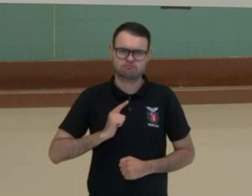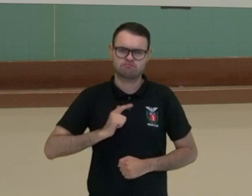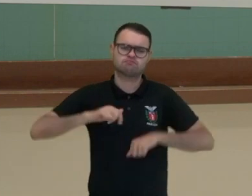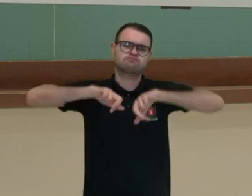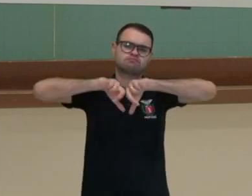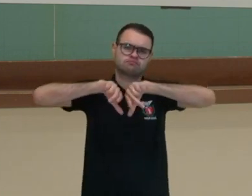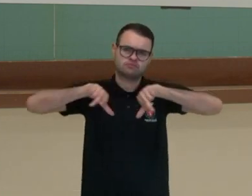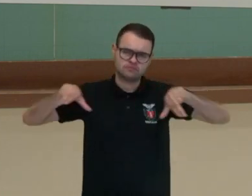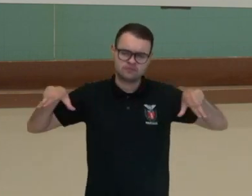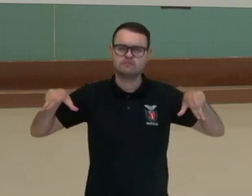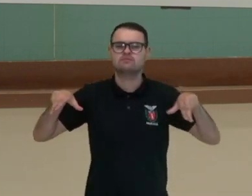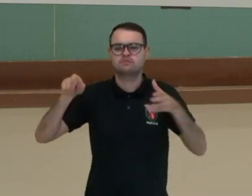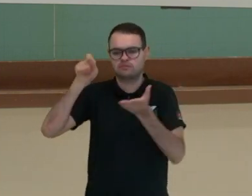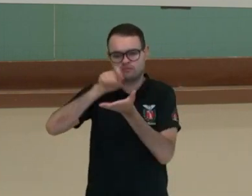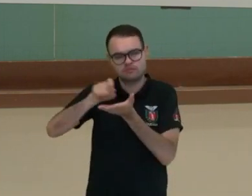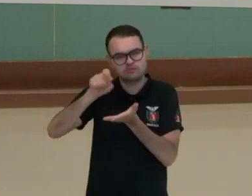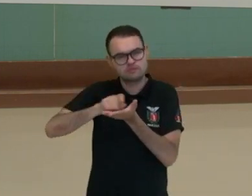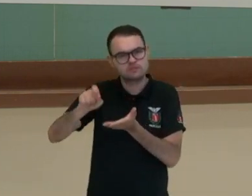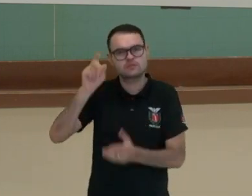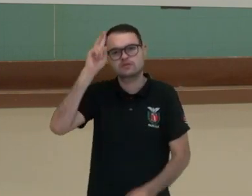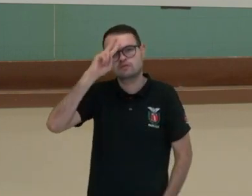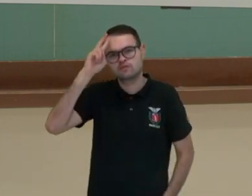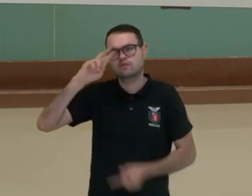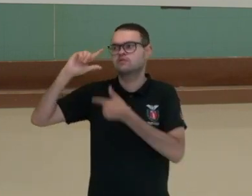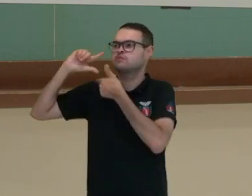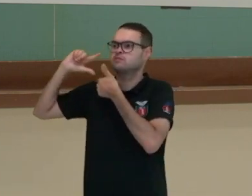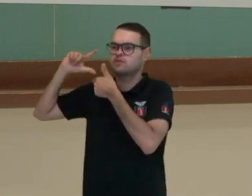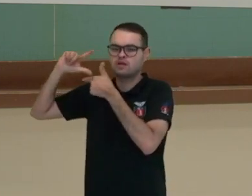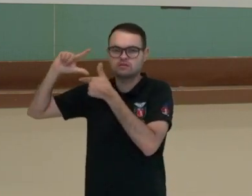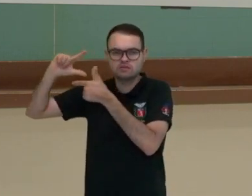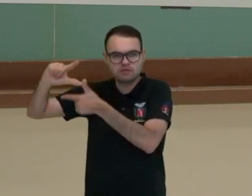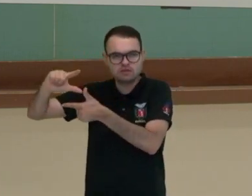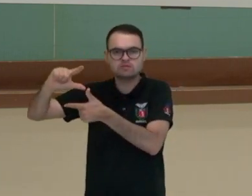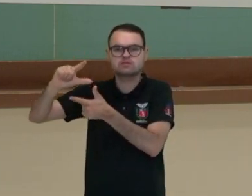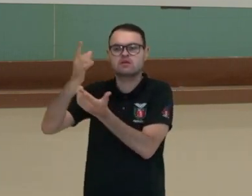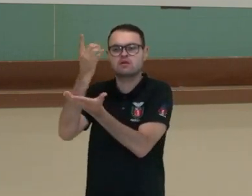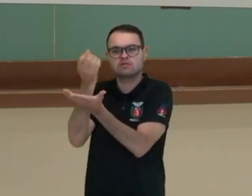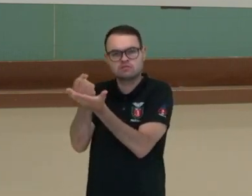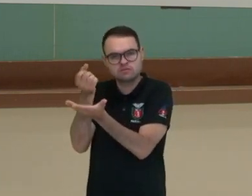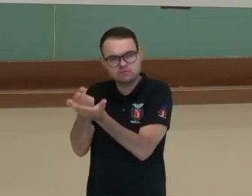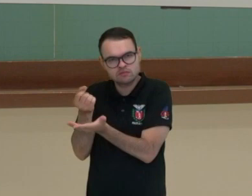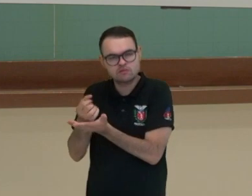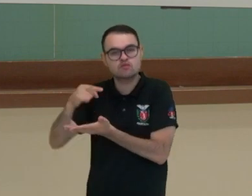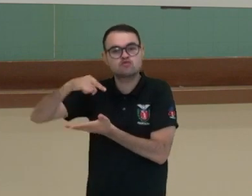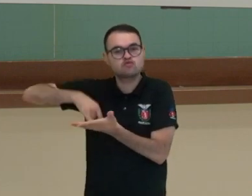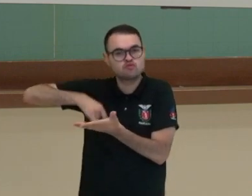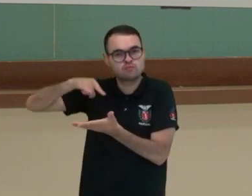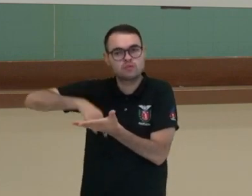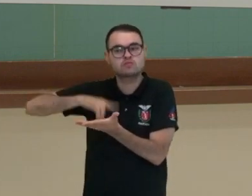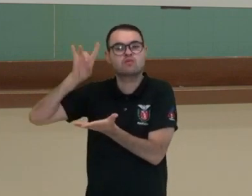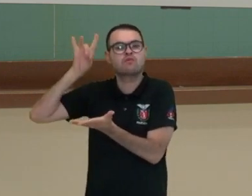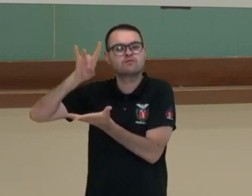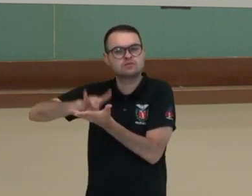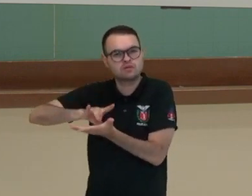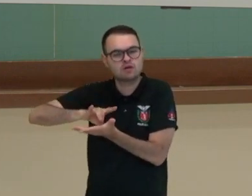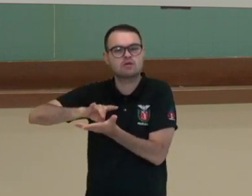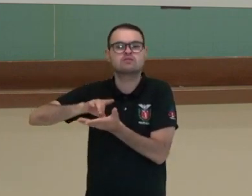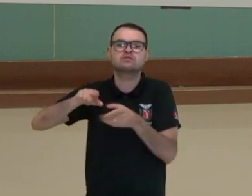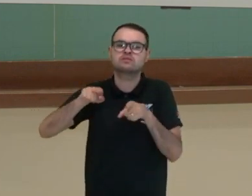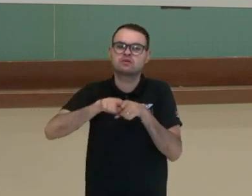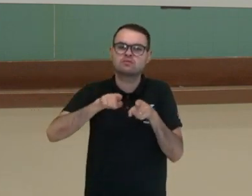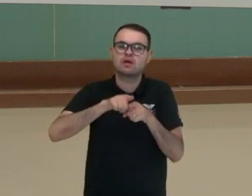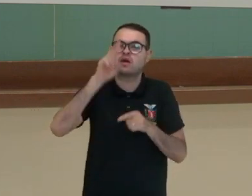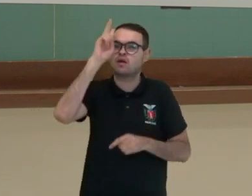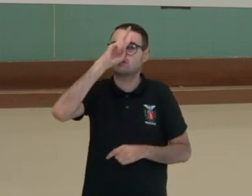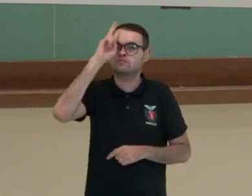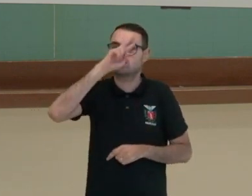escrever a história, das mais tradicionais, pautadas em documentos oficiais, escritos e a história dos grandes